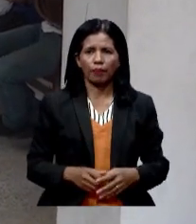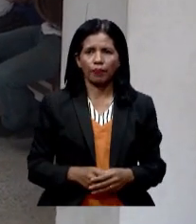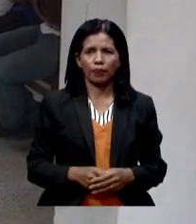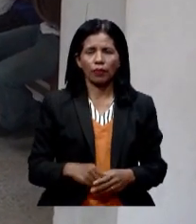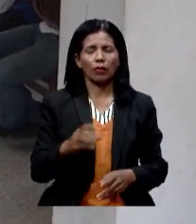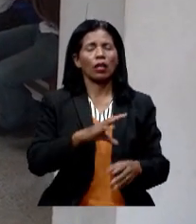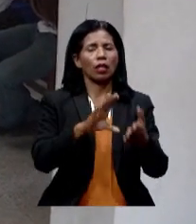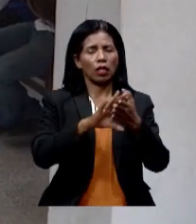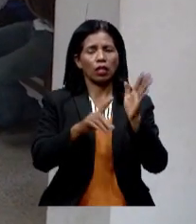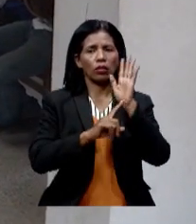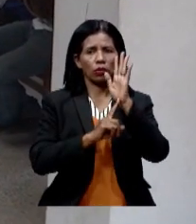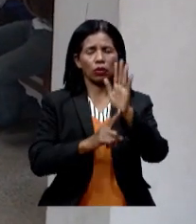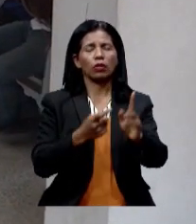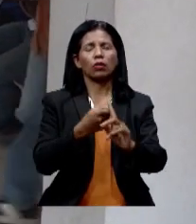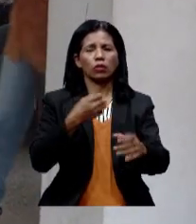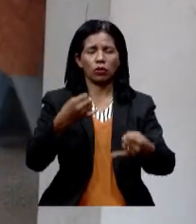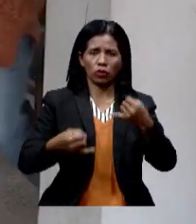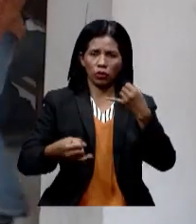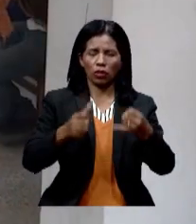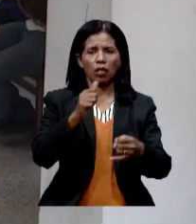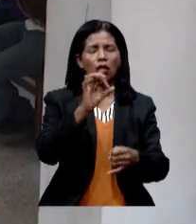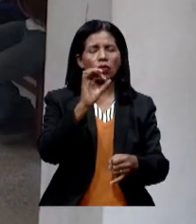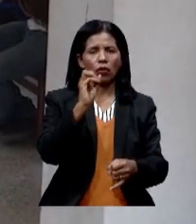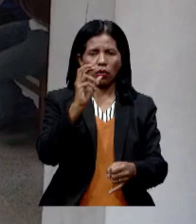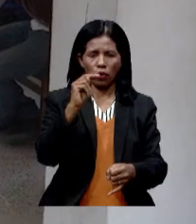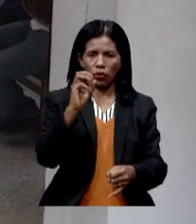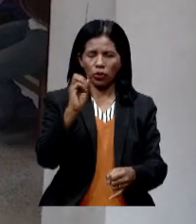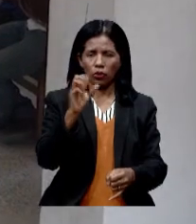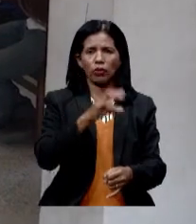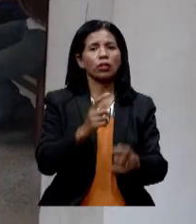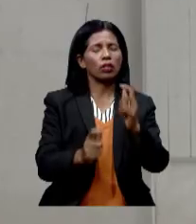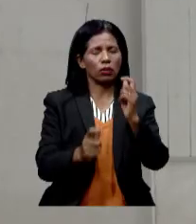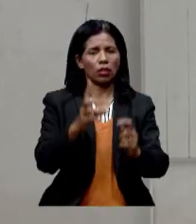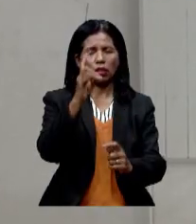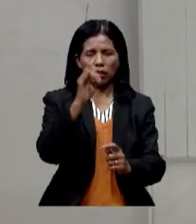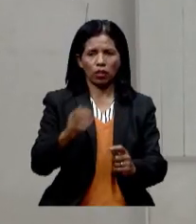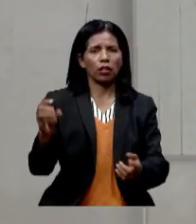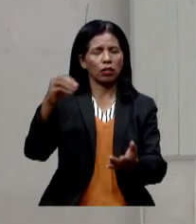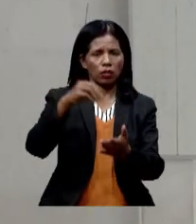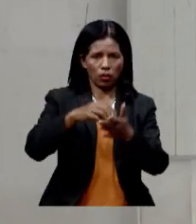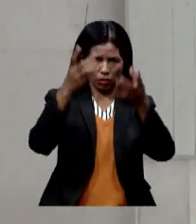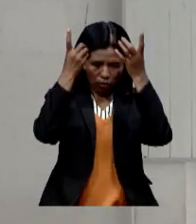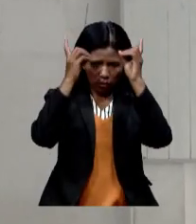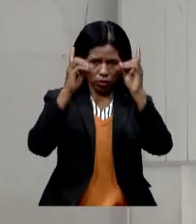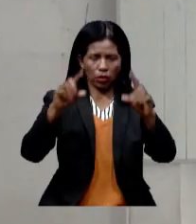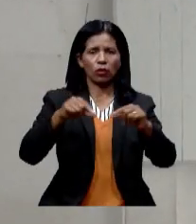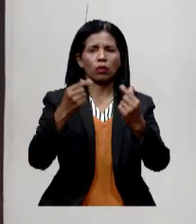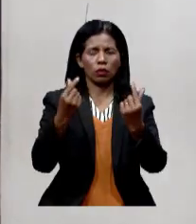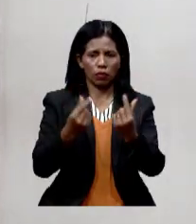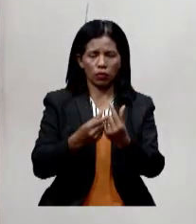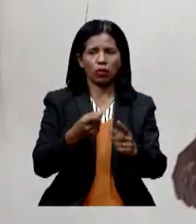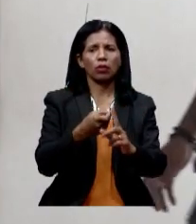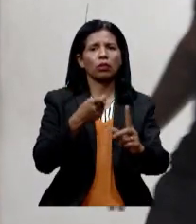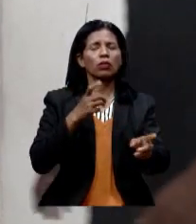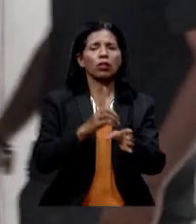Despois, né, forçaios e juiz turmo Afonso Carmona e a tribunal de Ili, hafo em concluir fase de decisão, equipa conjunta composto